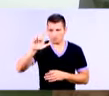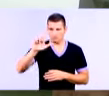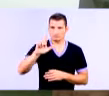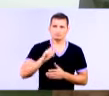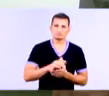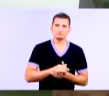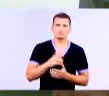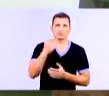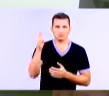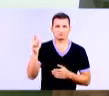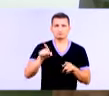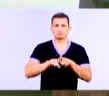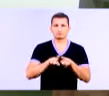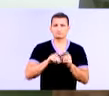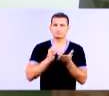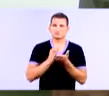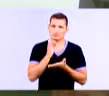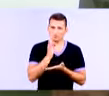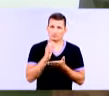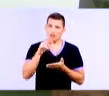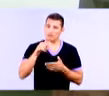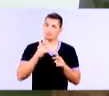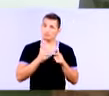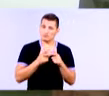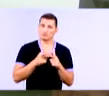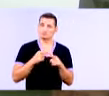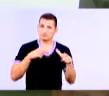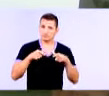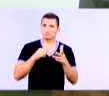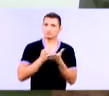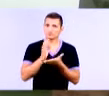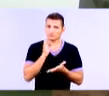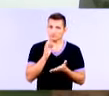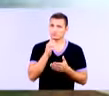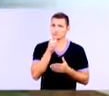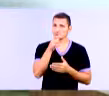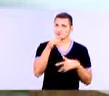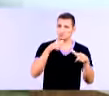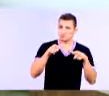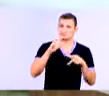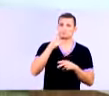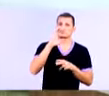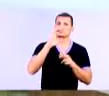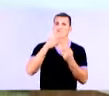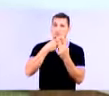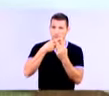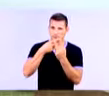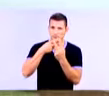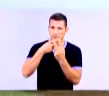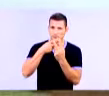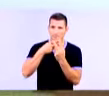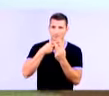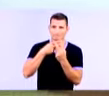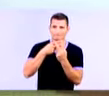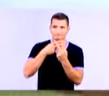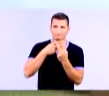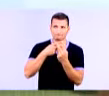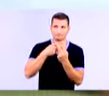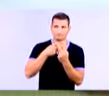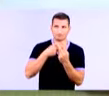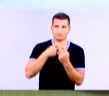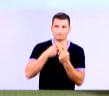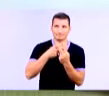outros compiladores Java. Isso porque a gente está trabalhando com Java. Se estivesse trabalhando com C#, tá? Se estivesse trabalhando com C#,